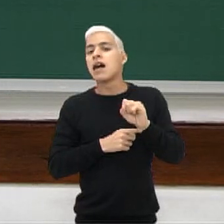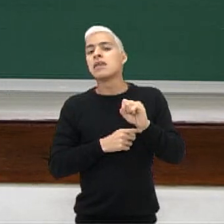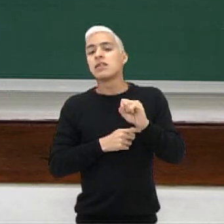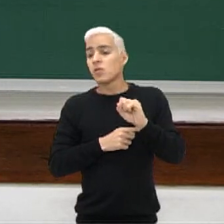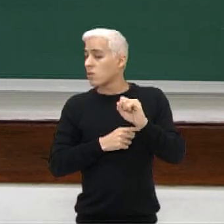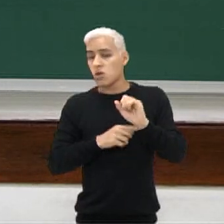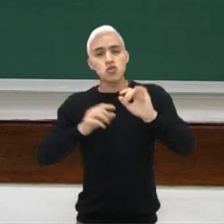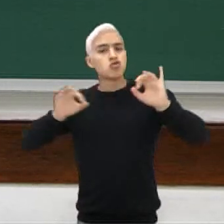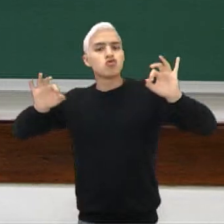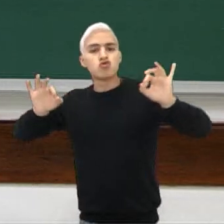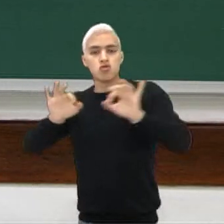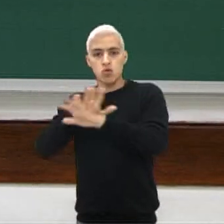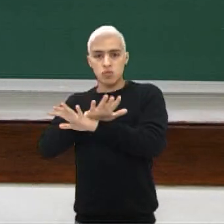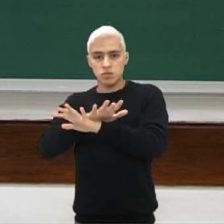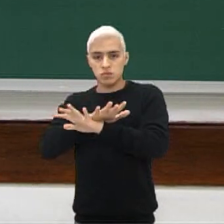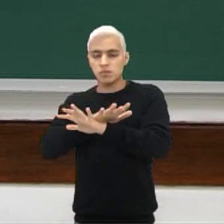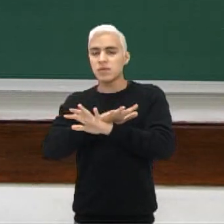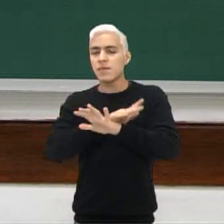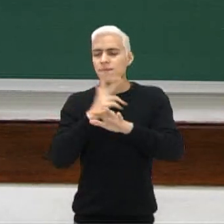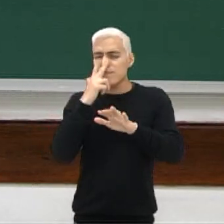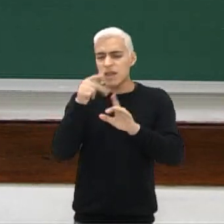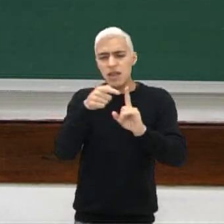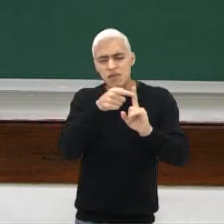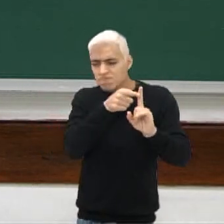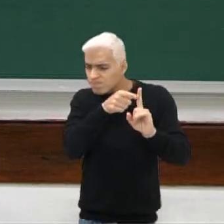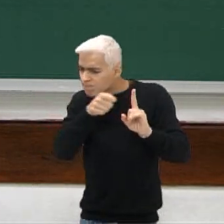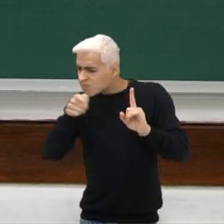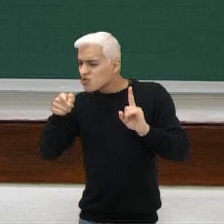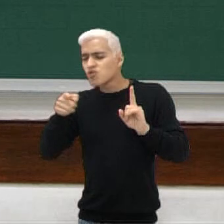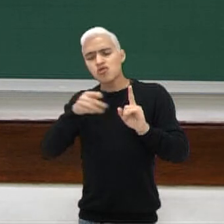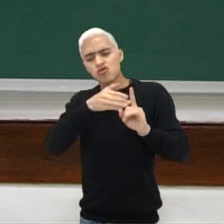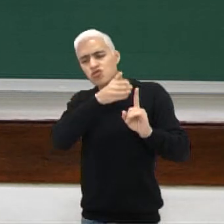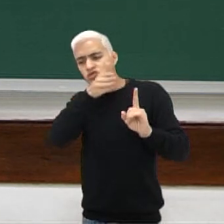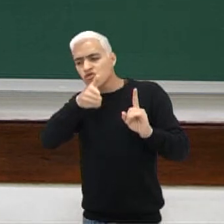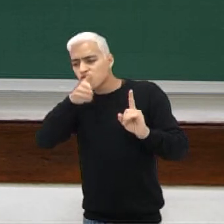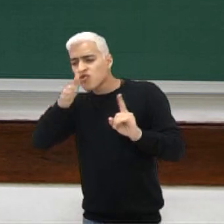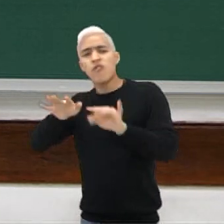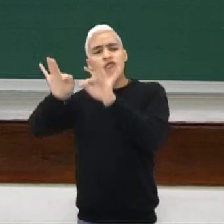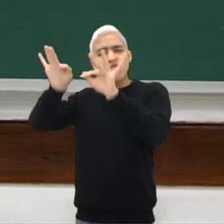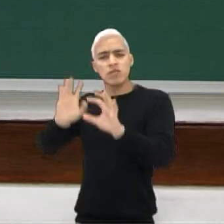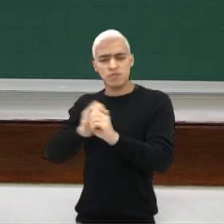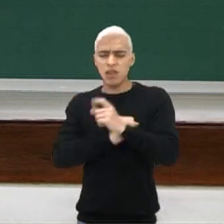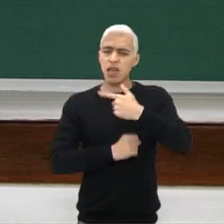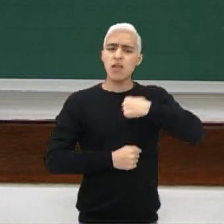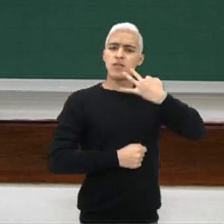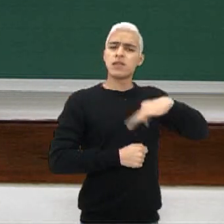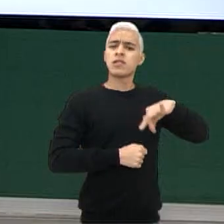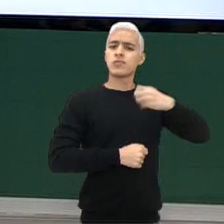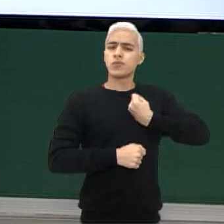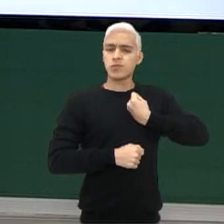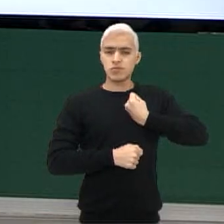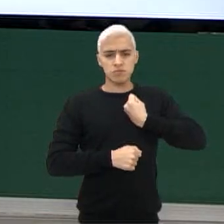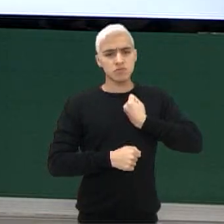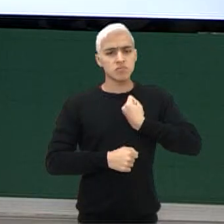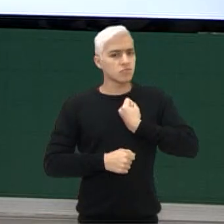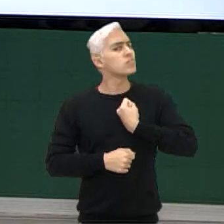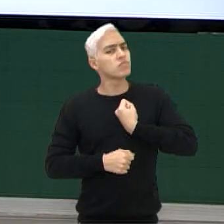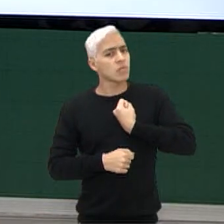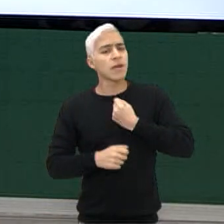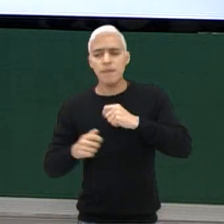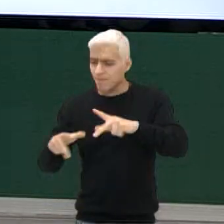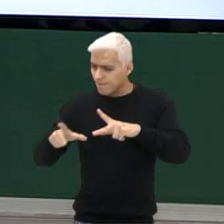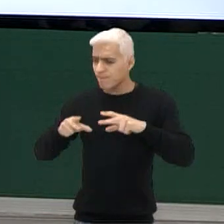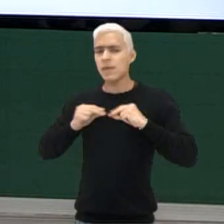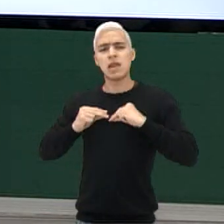conclusiva. Olha só, eu vou dar uma ideia de conclusão. Eu acertei os números. Ou seja,